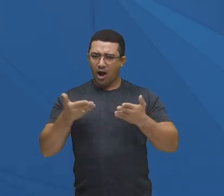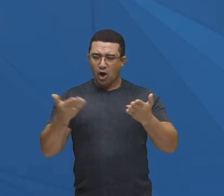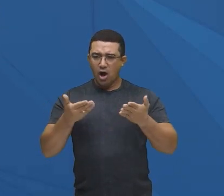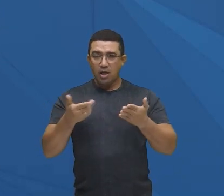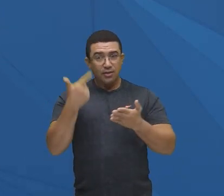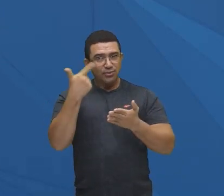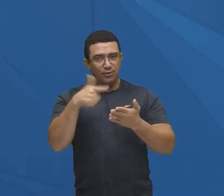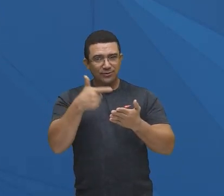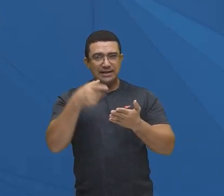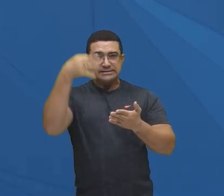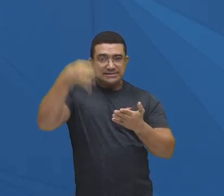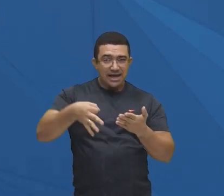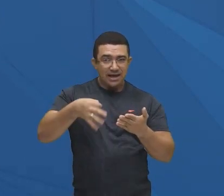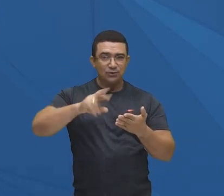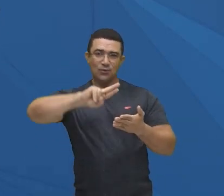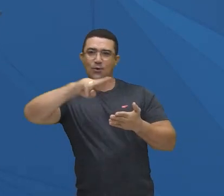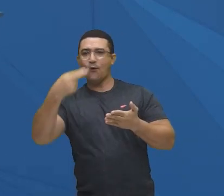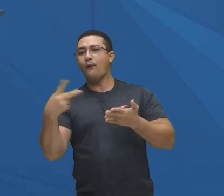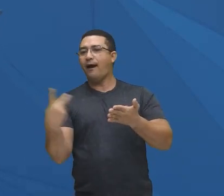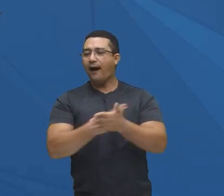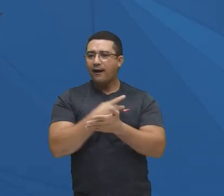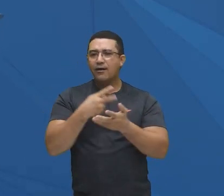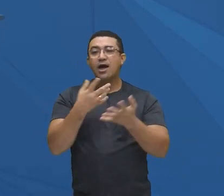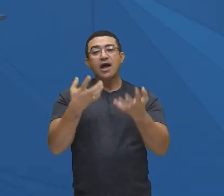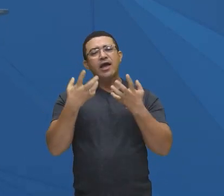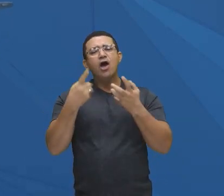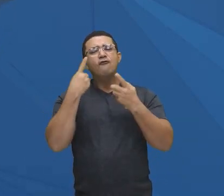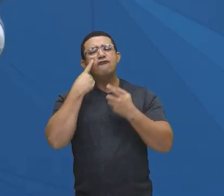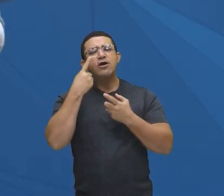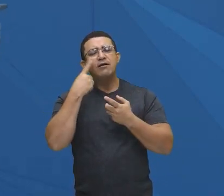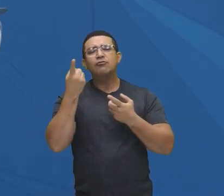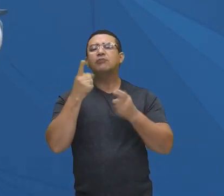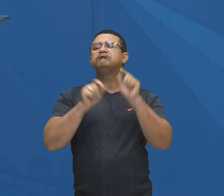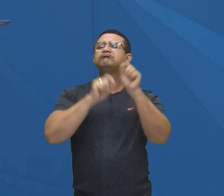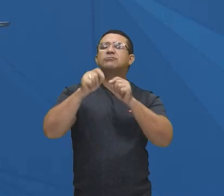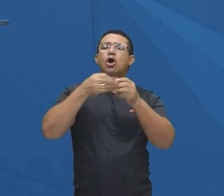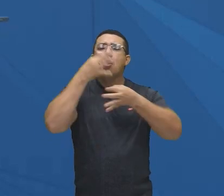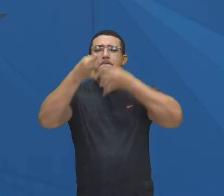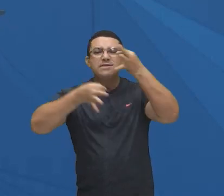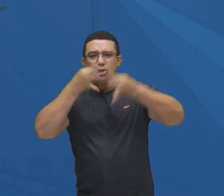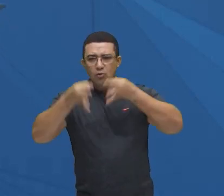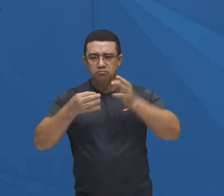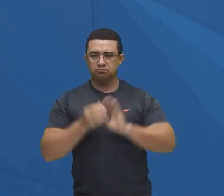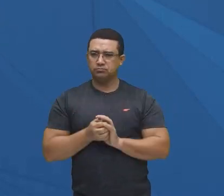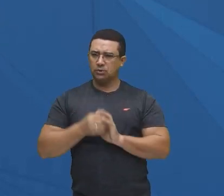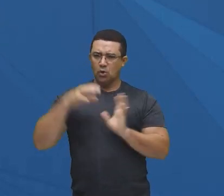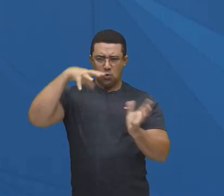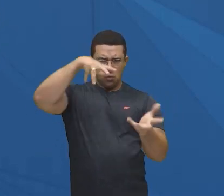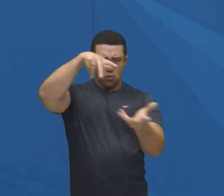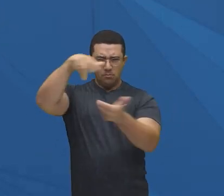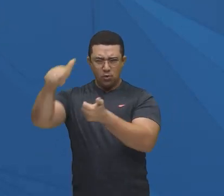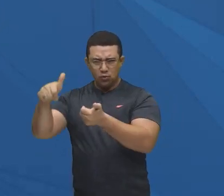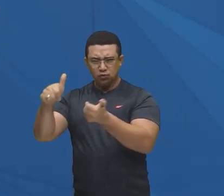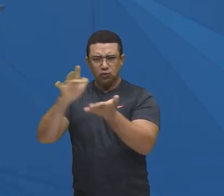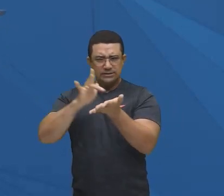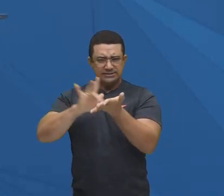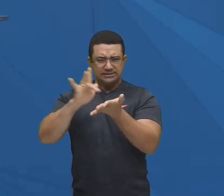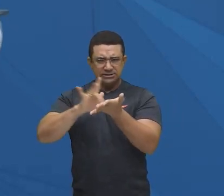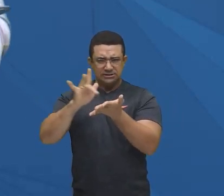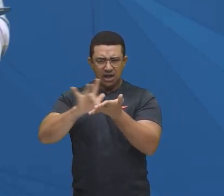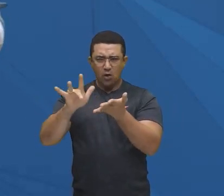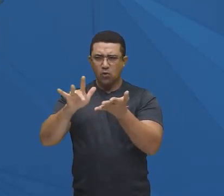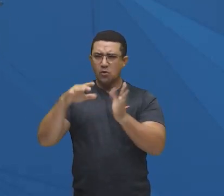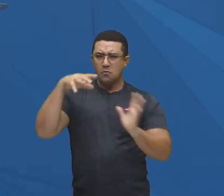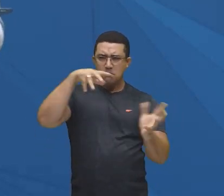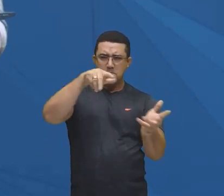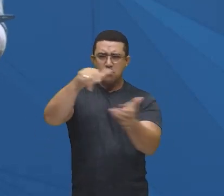errado. Eu quero apenas ouvir a opinião de vocês. Será que o mundo digital e o virtual é a mesma coisa? Será